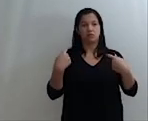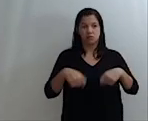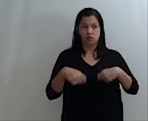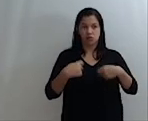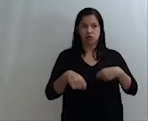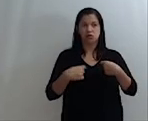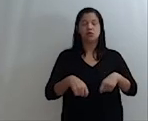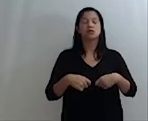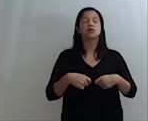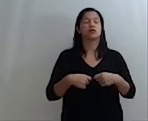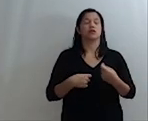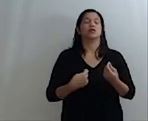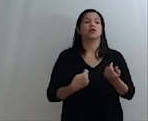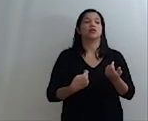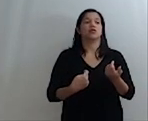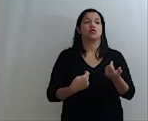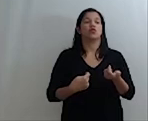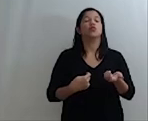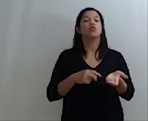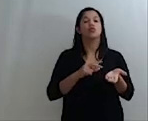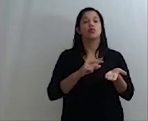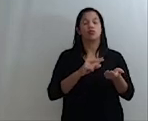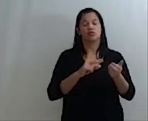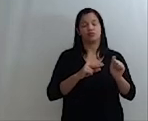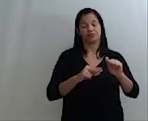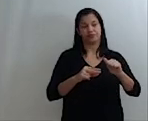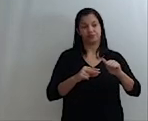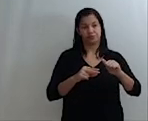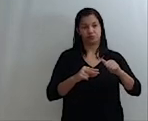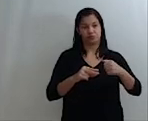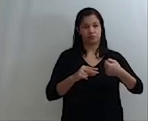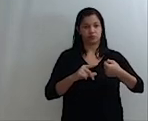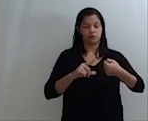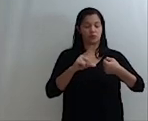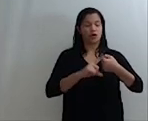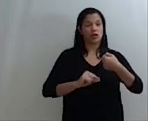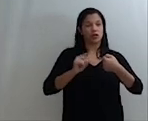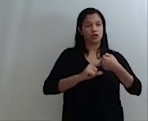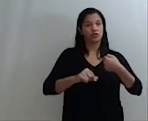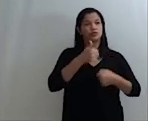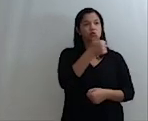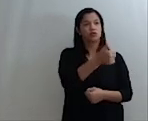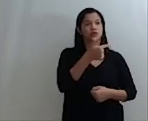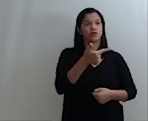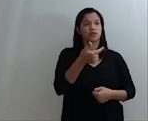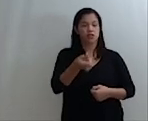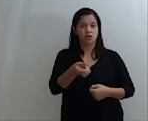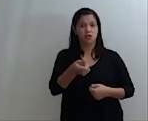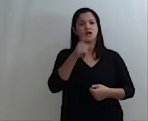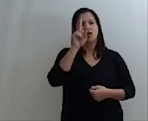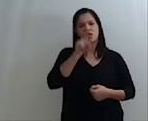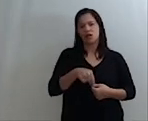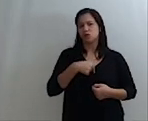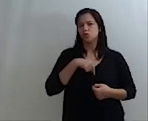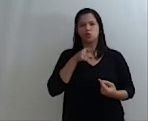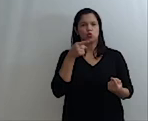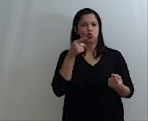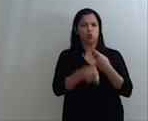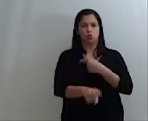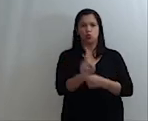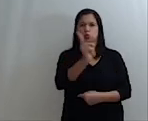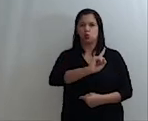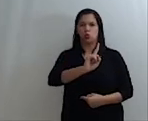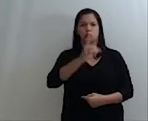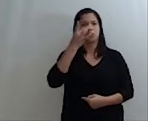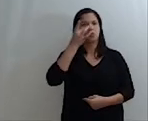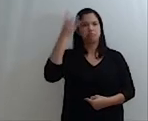226 E é claro que eh não observando se torna uma prova ilegítima naquela clássica divisão entre